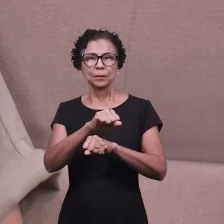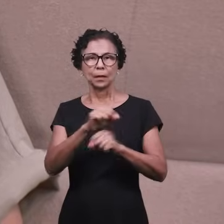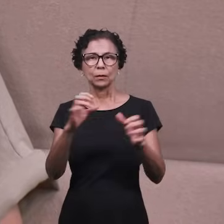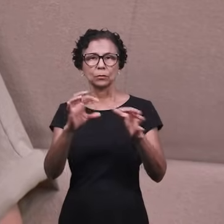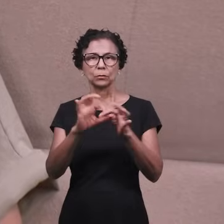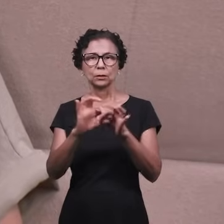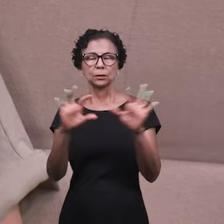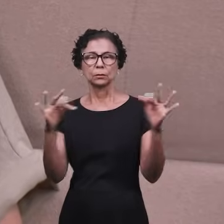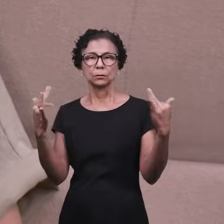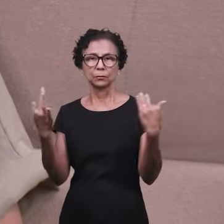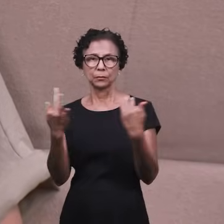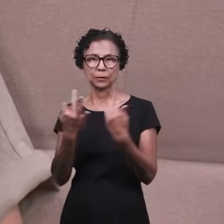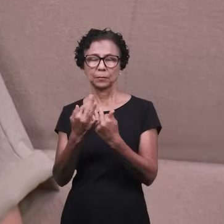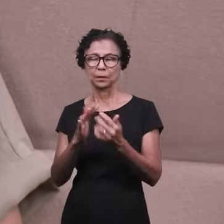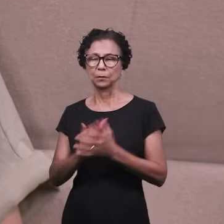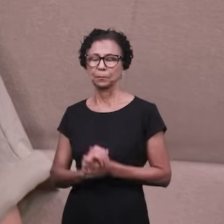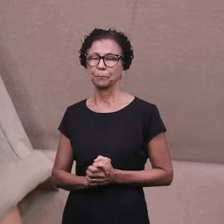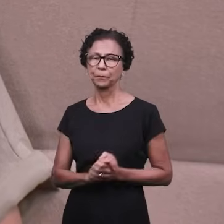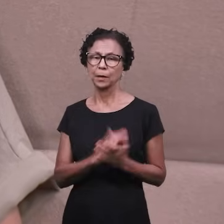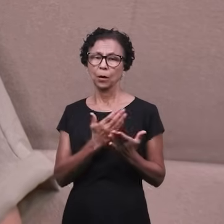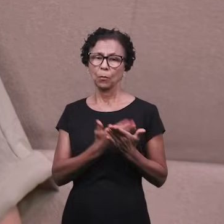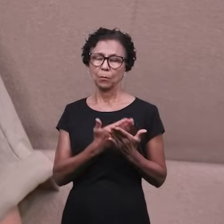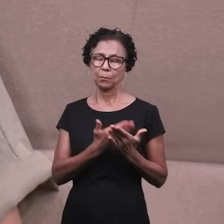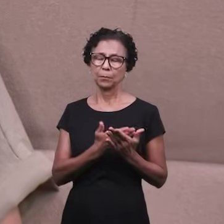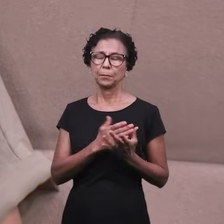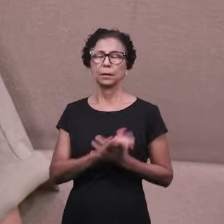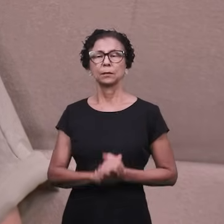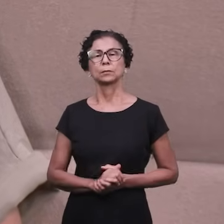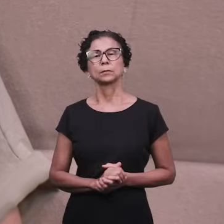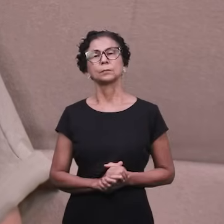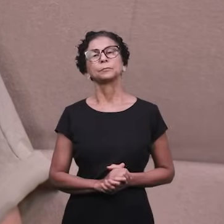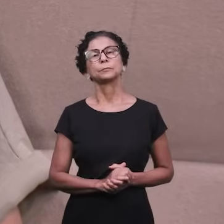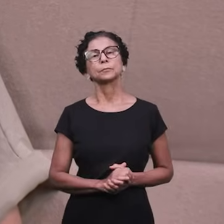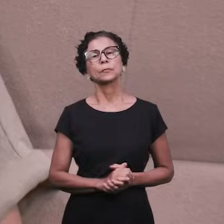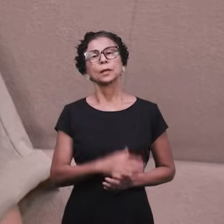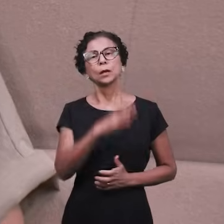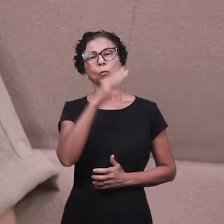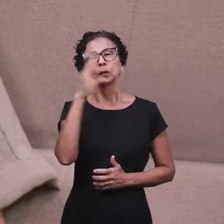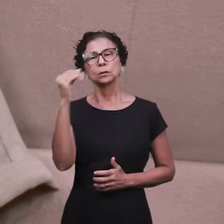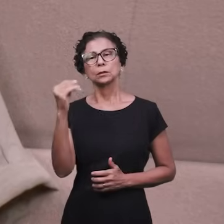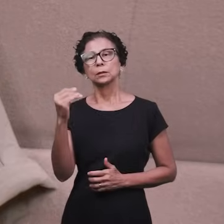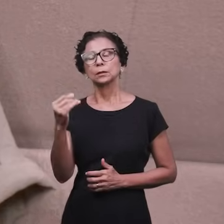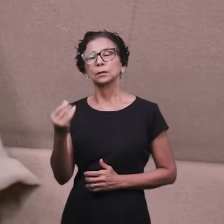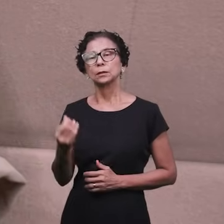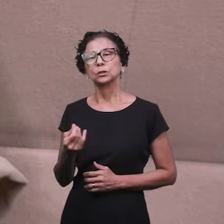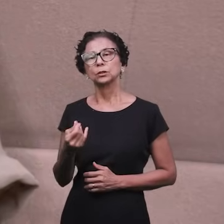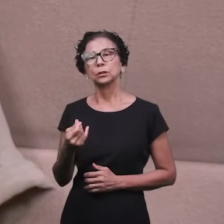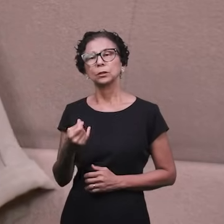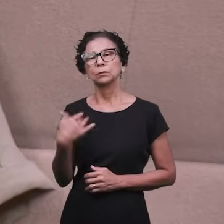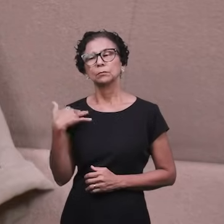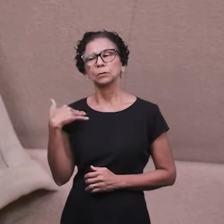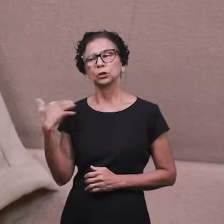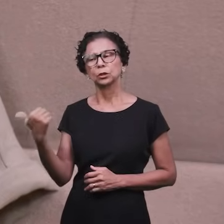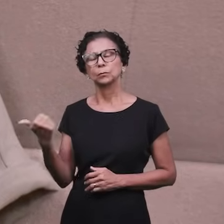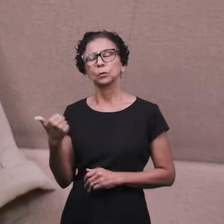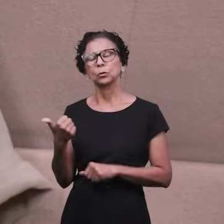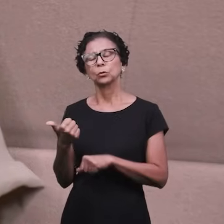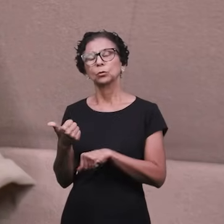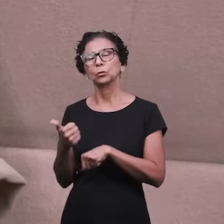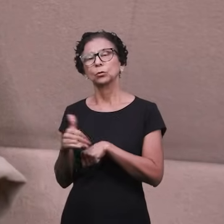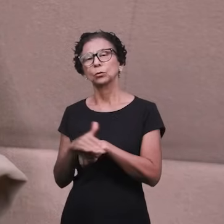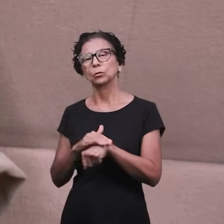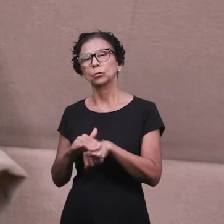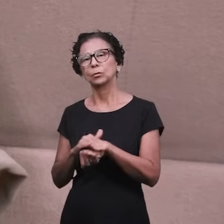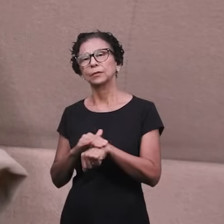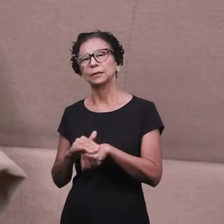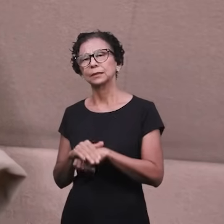E uma adolescente, depois da aula, pediu para conversar comigo. Eu conversei ali com ela, ela começou a me contar um pouco da vida